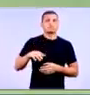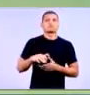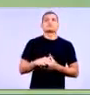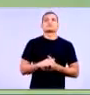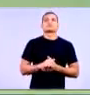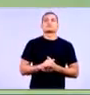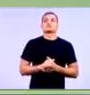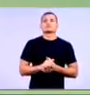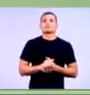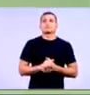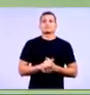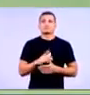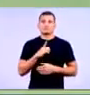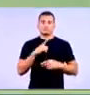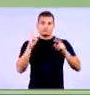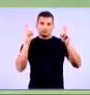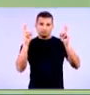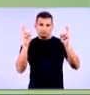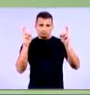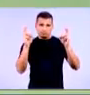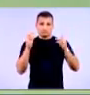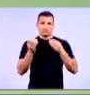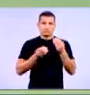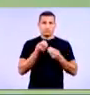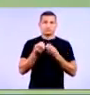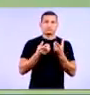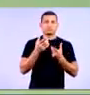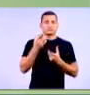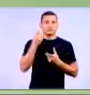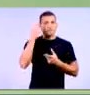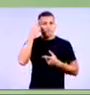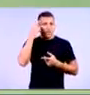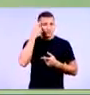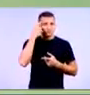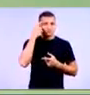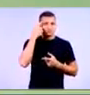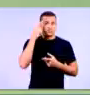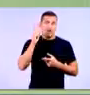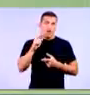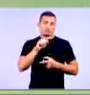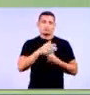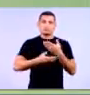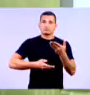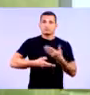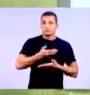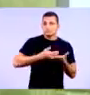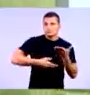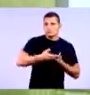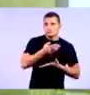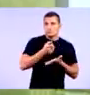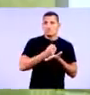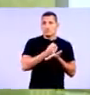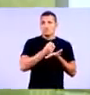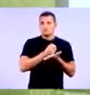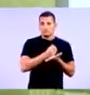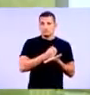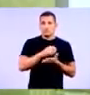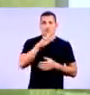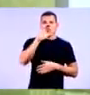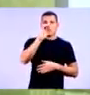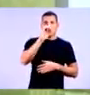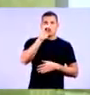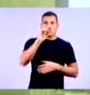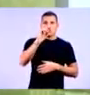essa citação na formação social da mente. E é justamente isso que é a interação e a cooperação. A interação,